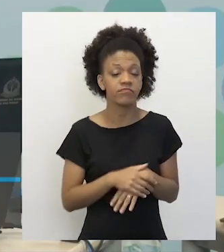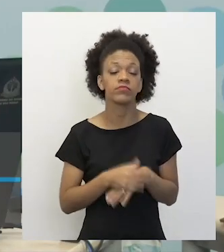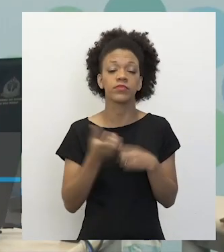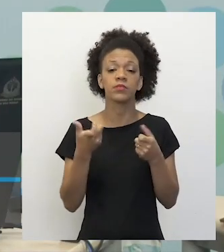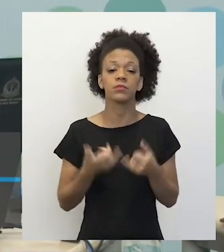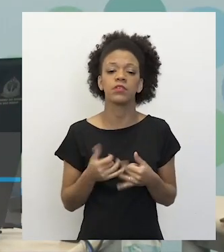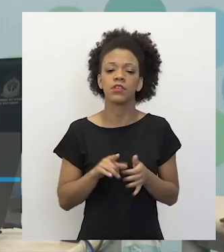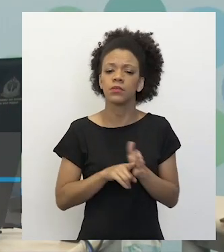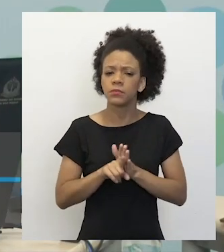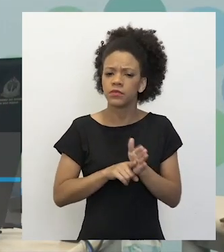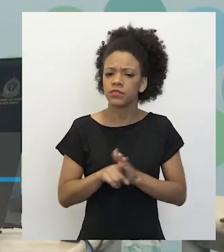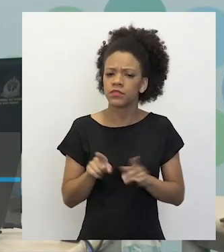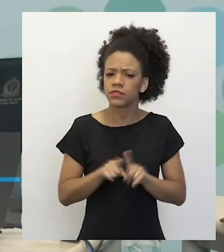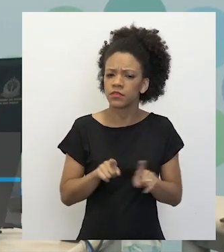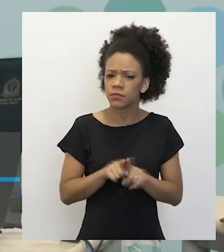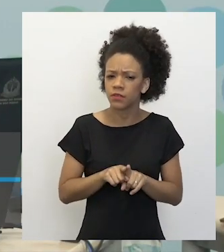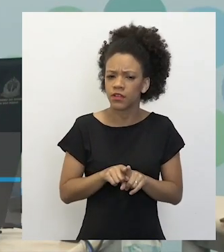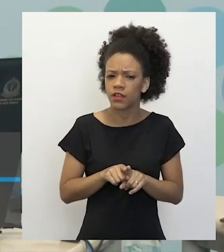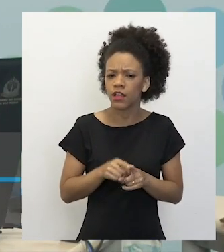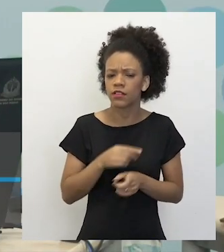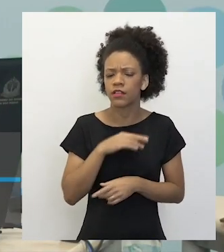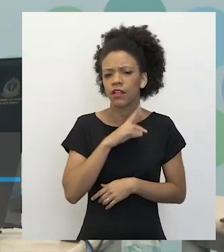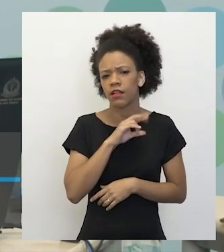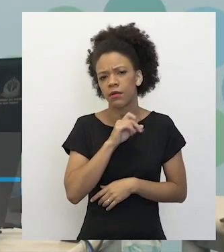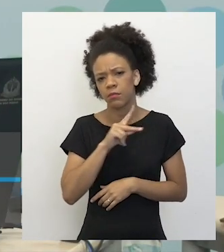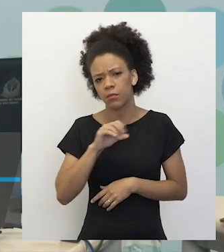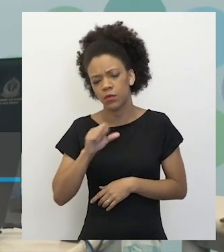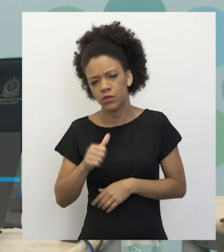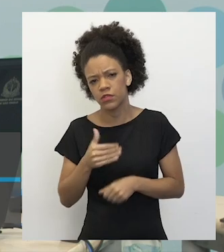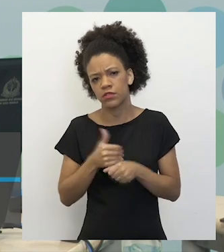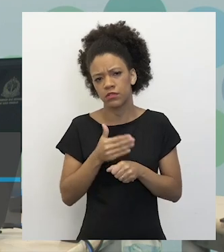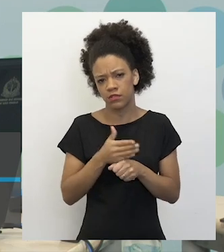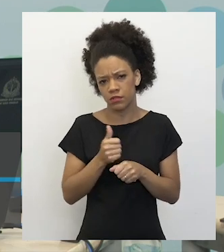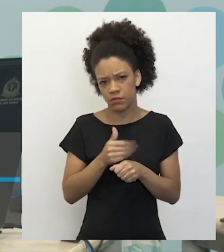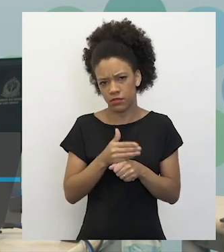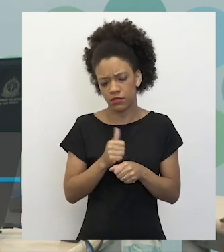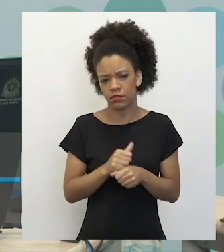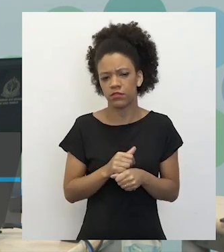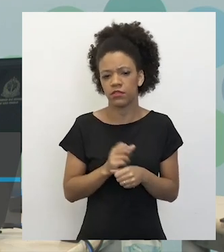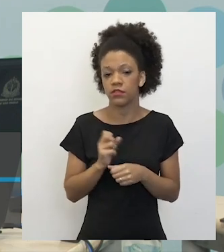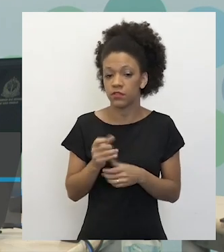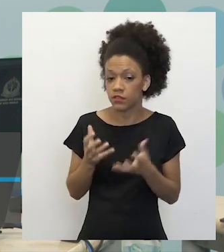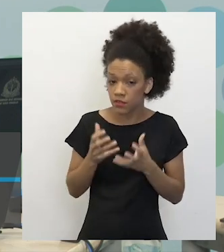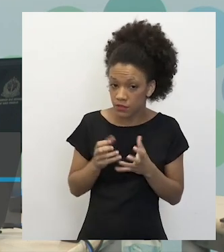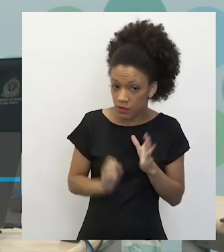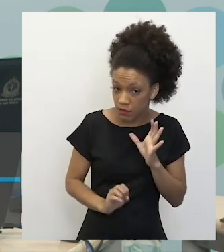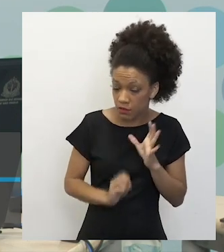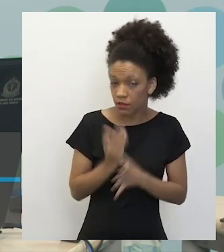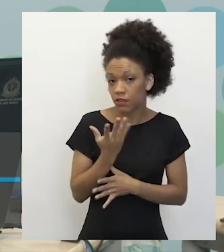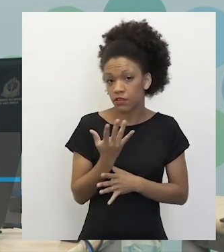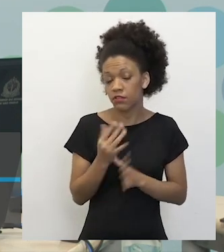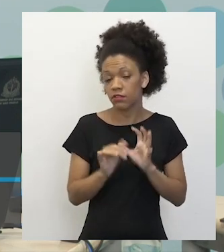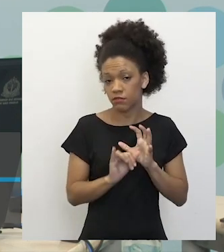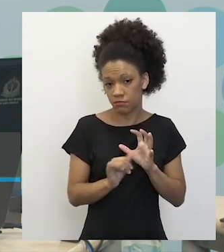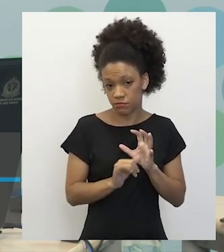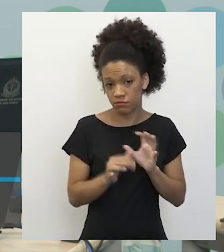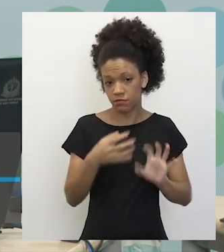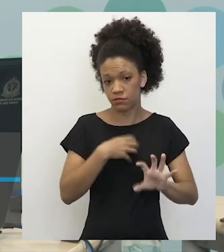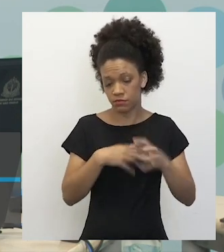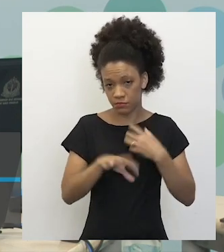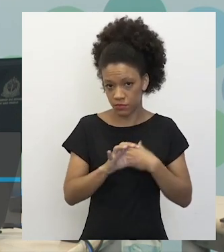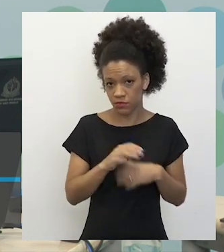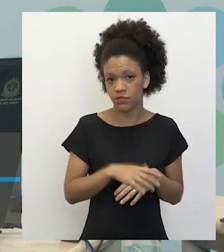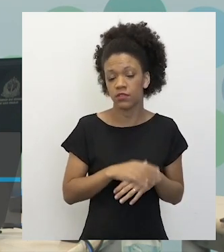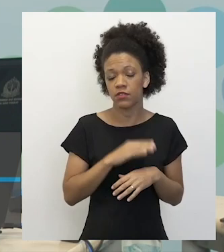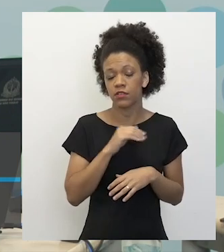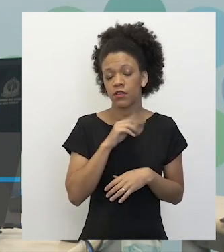E pesquisem também da raposa e da batata, tá bom? Se quiserem até criar a fábula sobre a empatia da raposa e da batata,